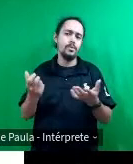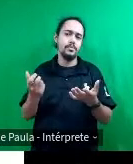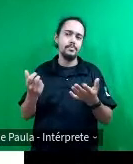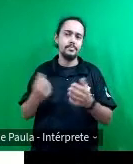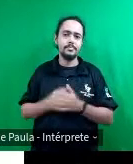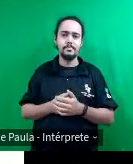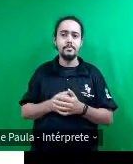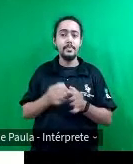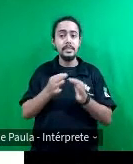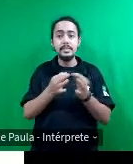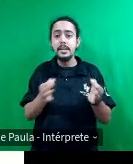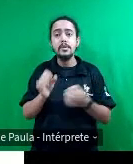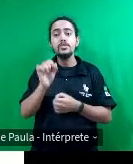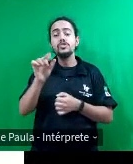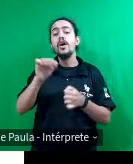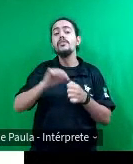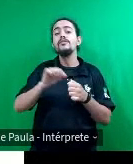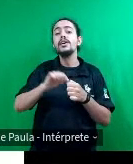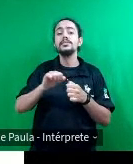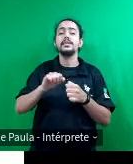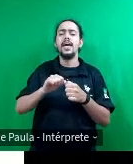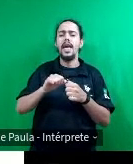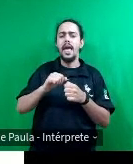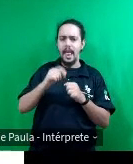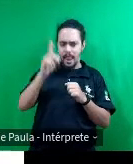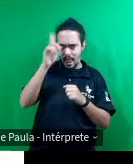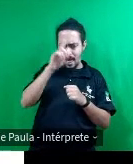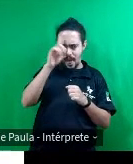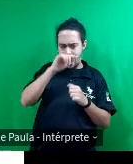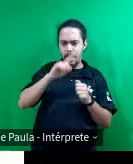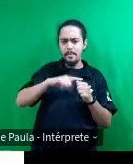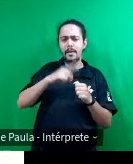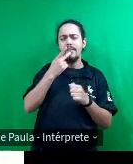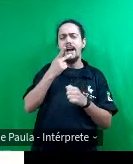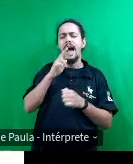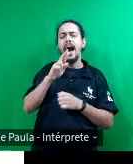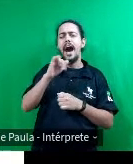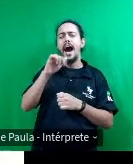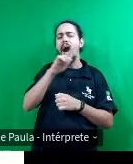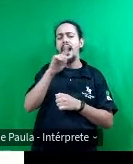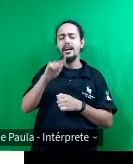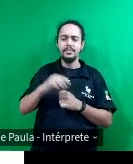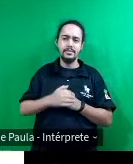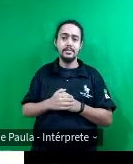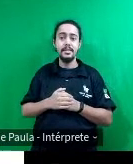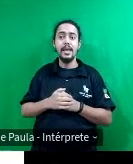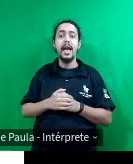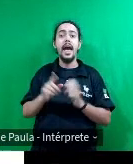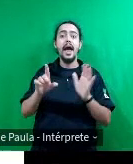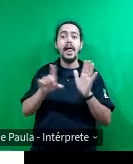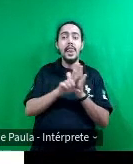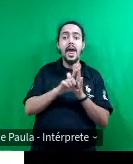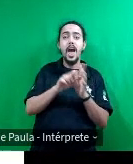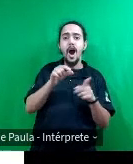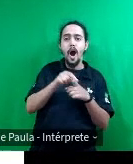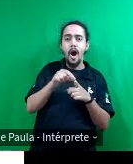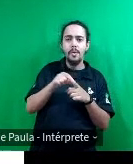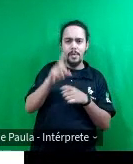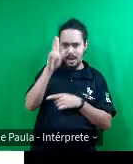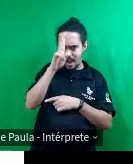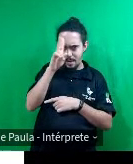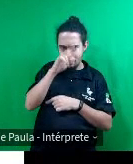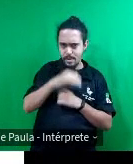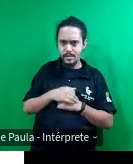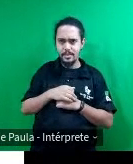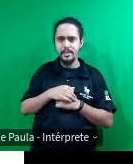usar a solução raiz, que eu estou chamando, uma brincadeira, obviamente, né, pessoal? Que é a lei de Ohm, tal como ela é. Sem nenhuma simplificação, sem